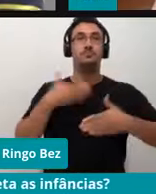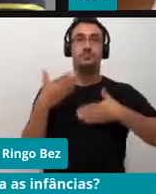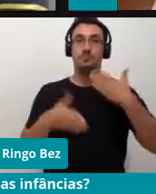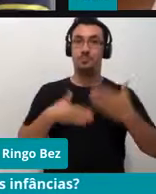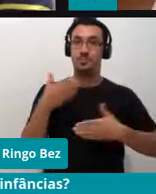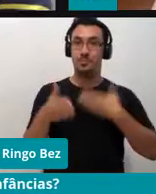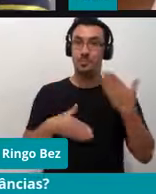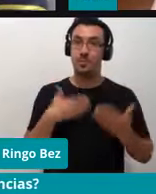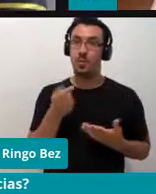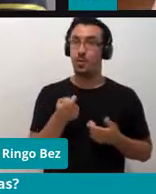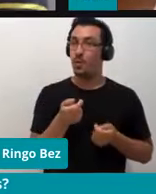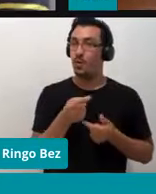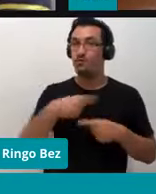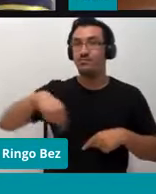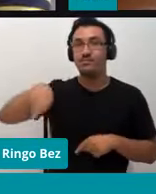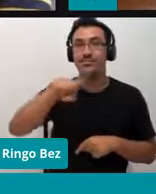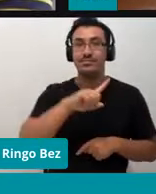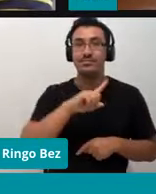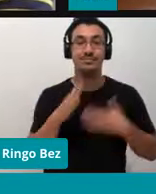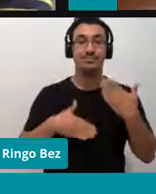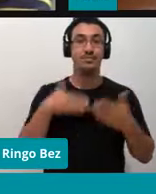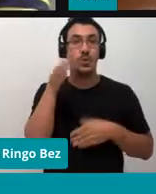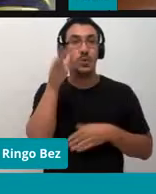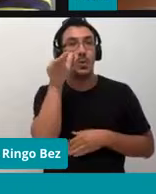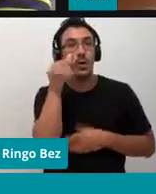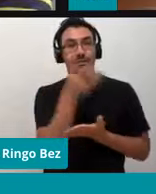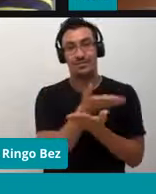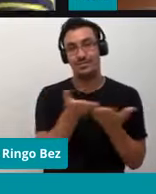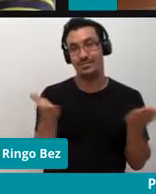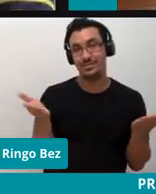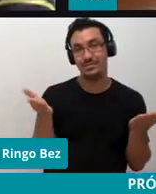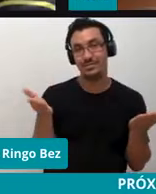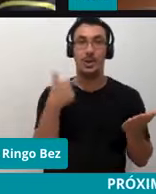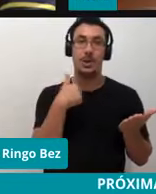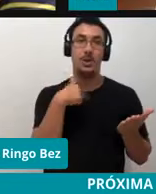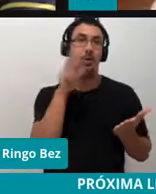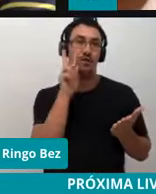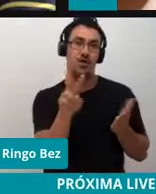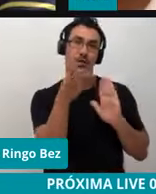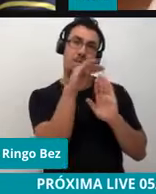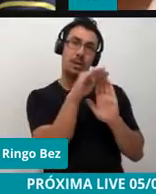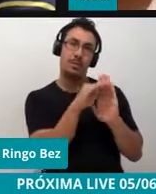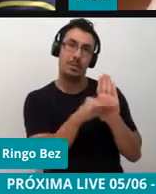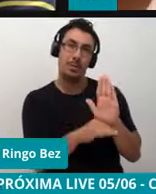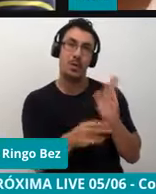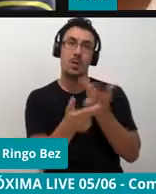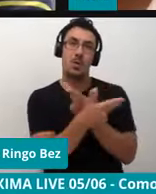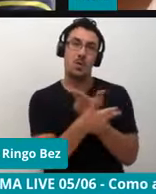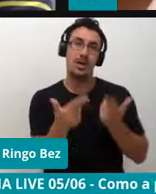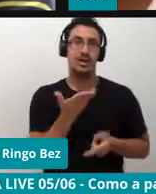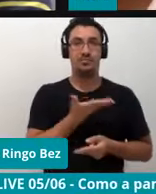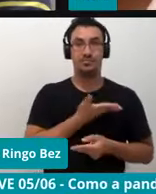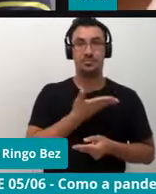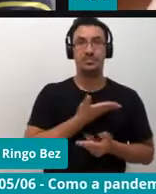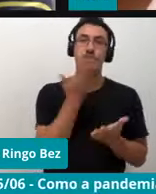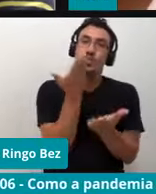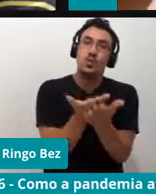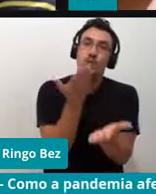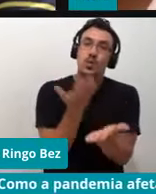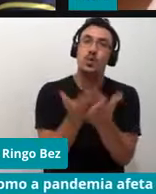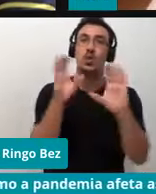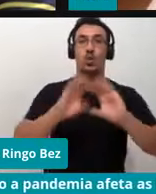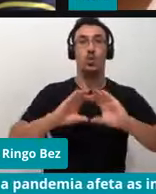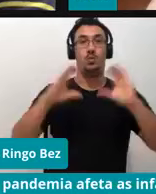pouco da curiosidade de vocês. Eu estou vendo aqui vários colegas e estudantes e